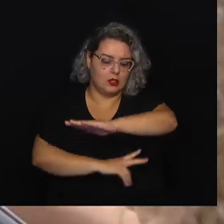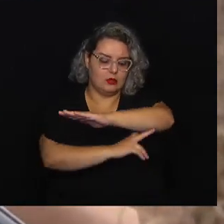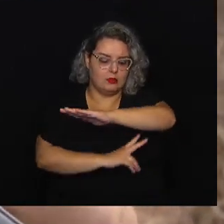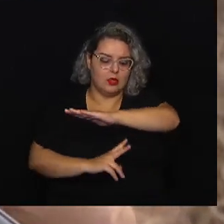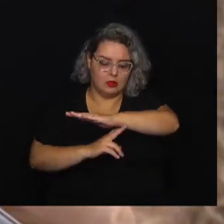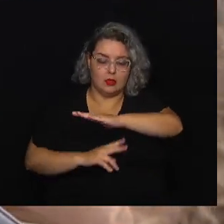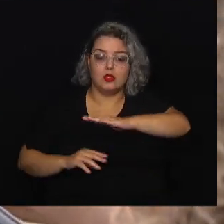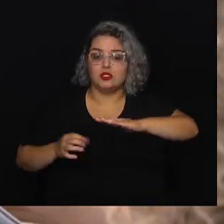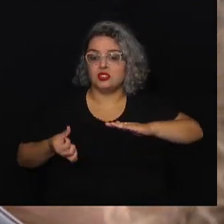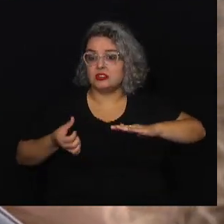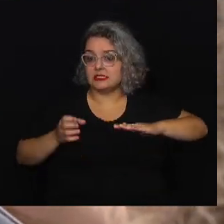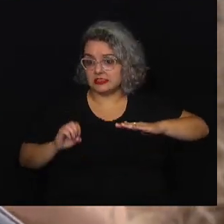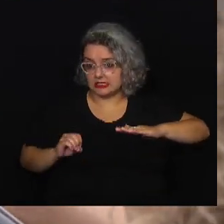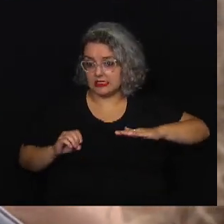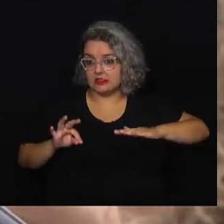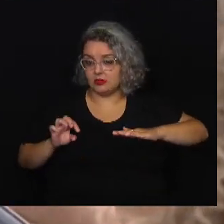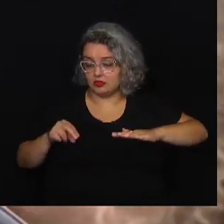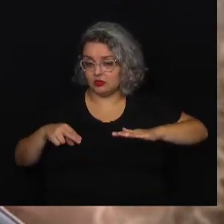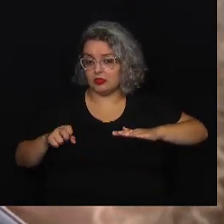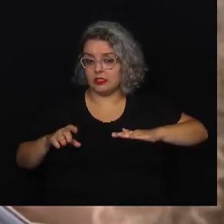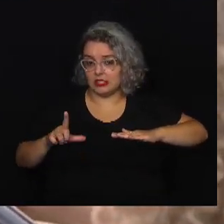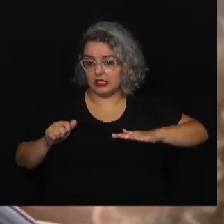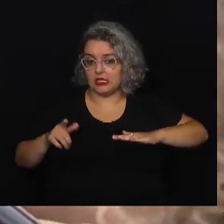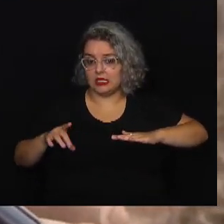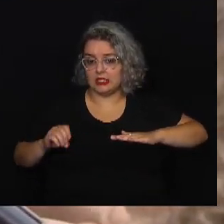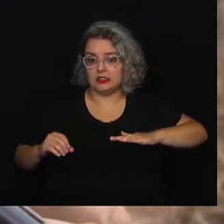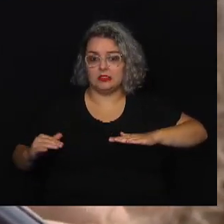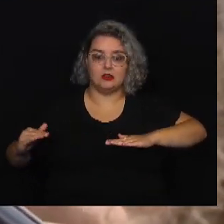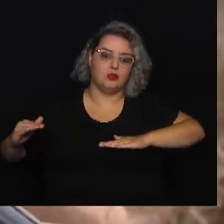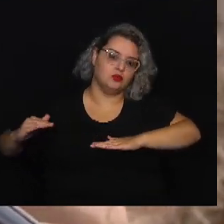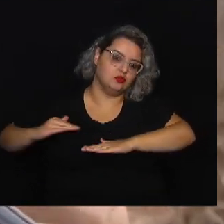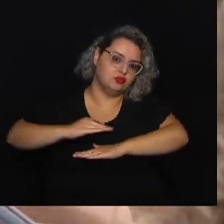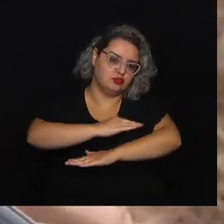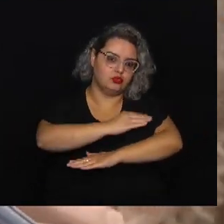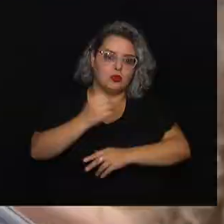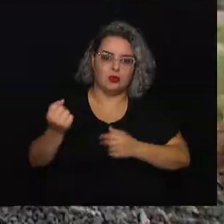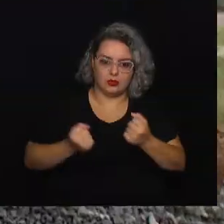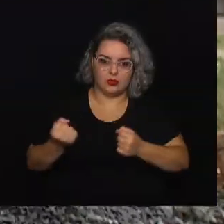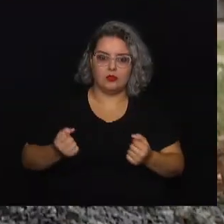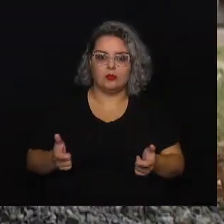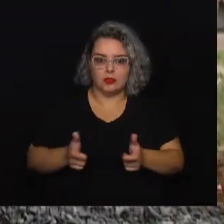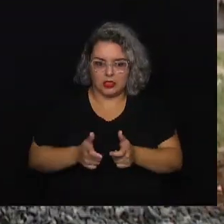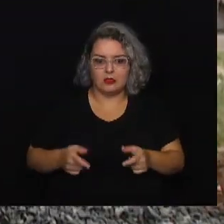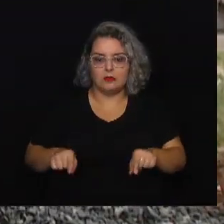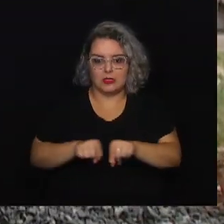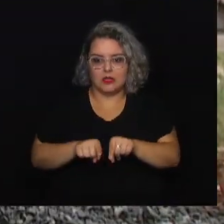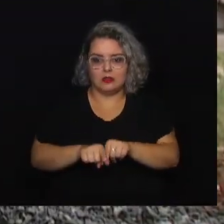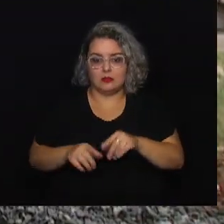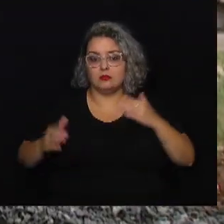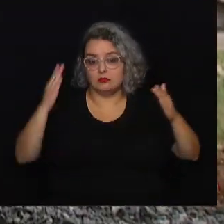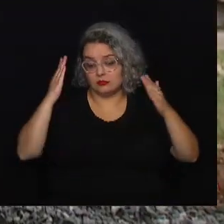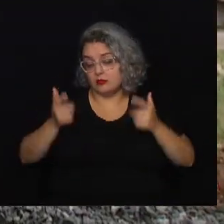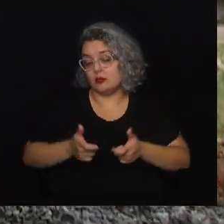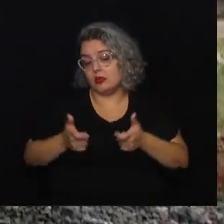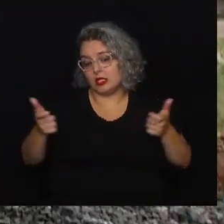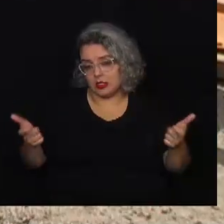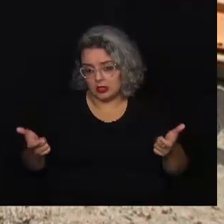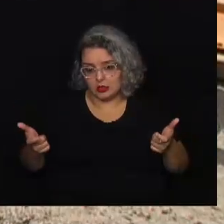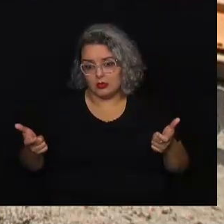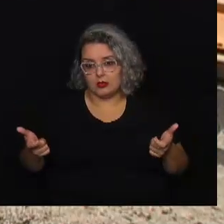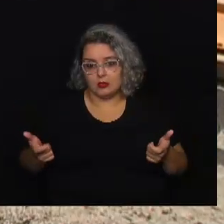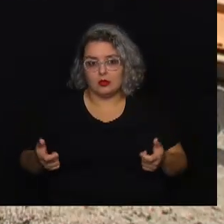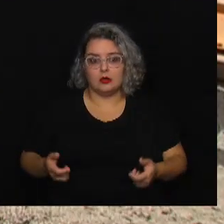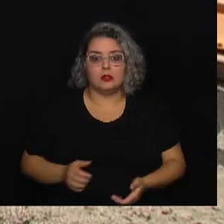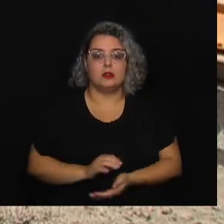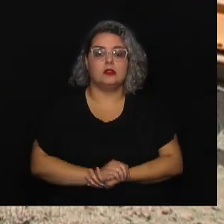toneladas, que permite aí o trânsito não só de viaturas e veículos pequenos, mas também de carros maiores e caminhões.